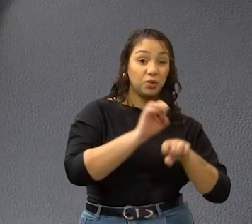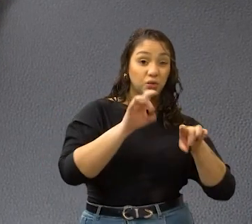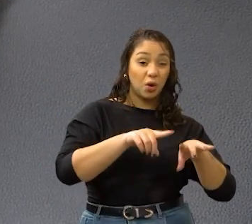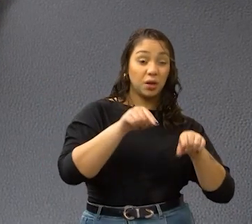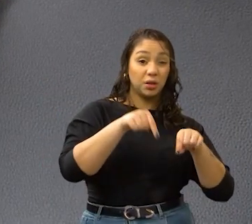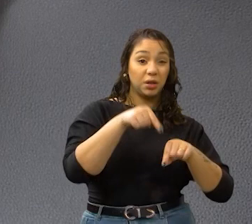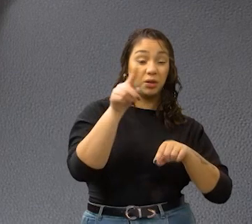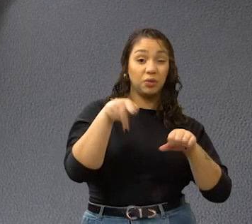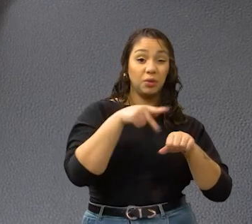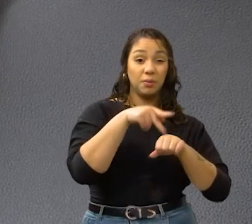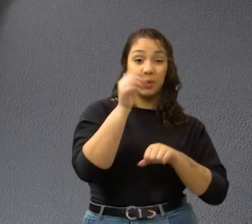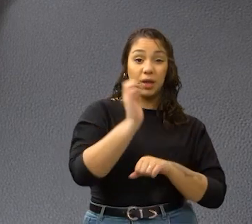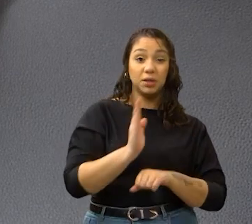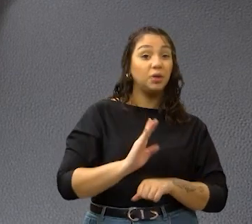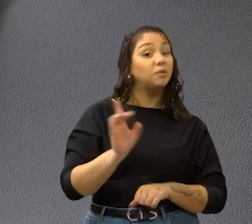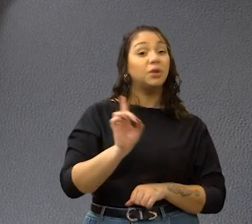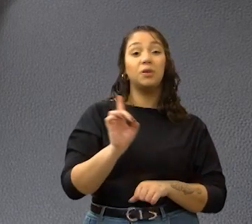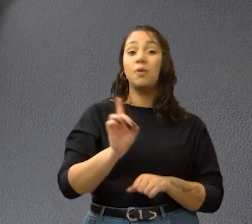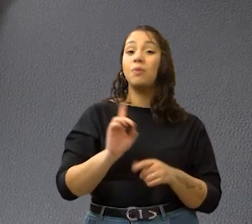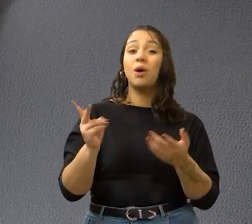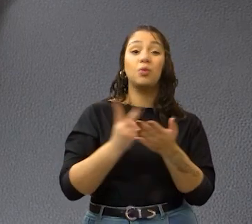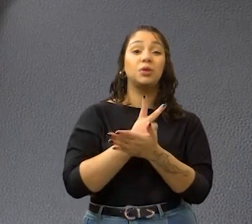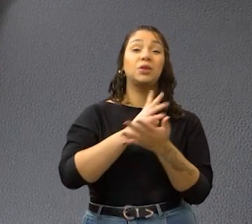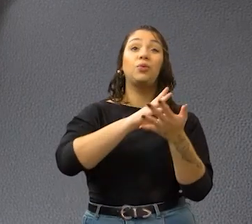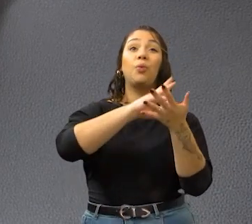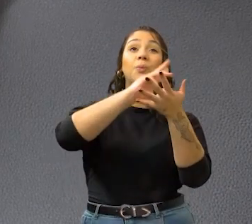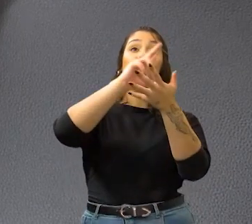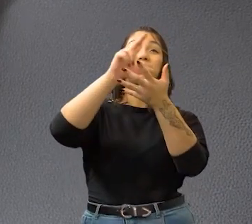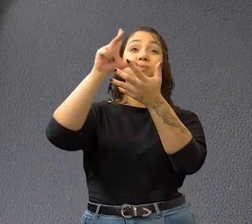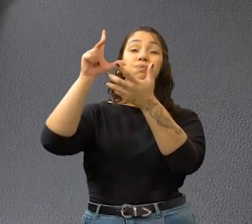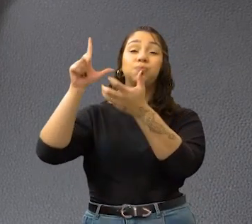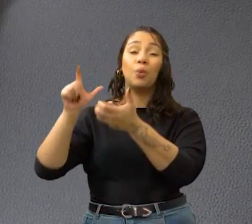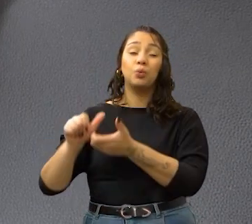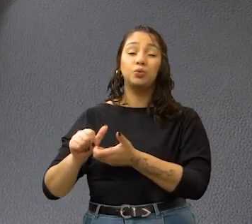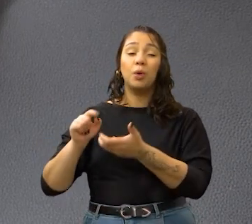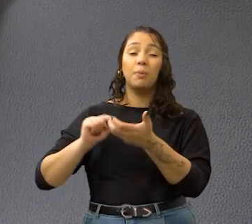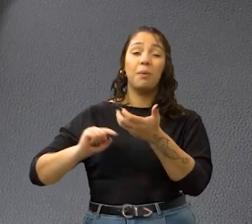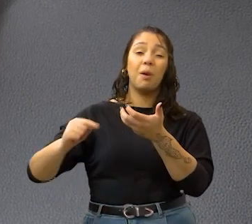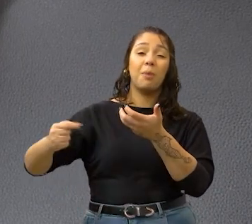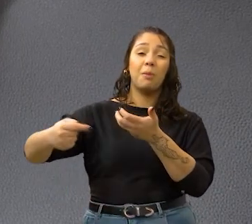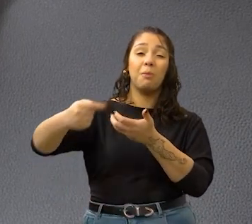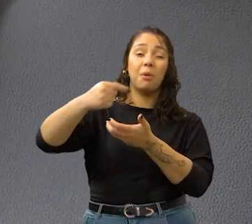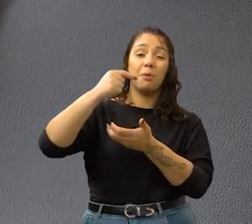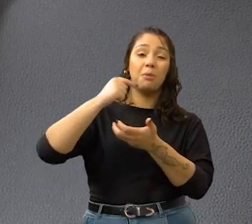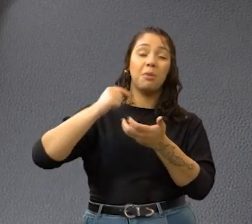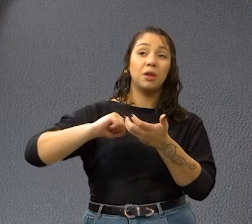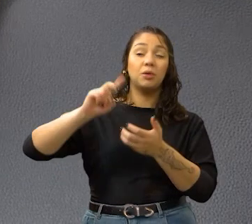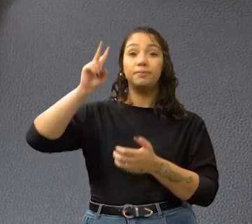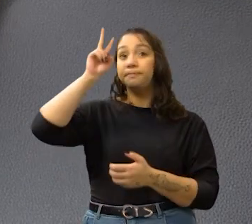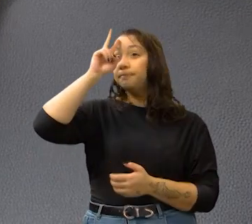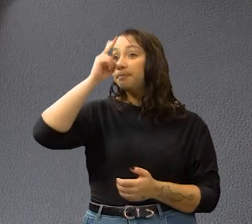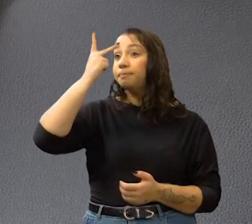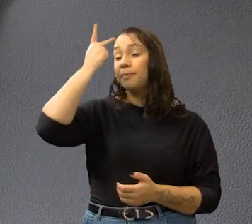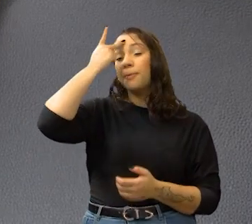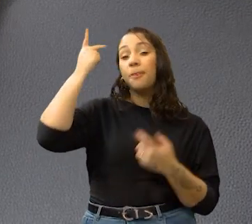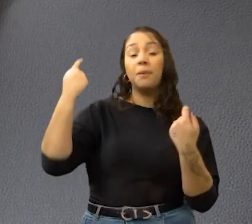Brasil. Foi, infelizmente, isso aconteceu no mundo. Então, essa mudança de mentalidade, ela